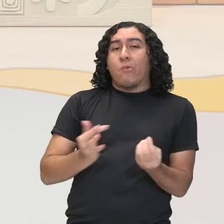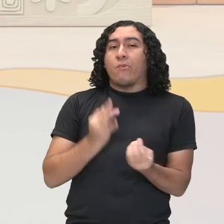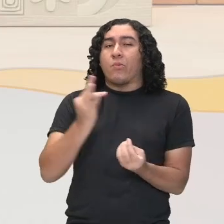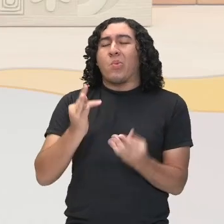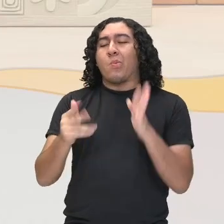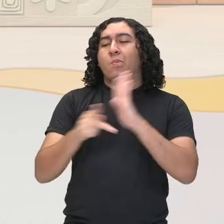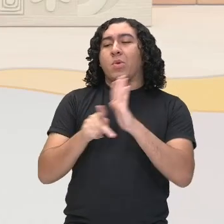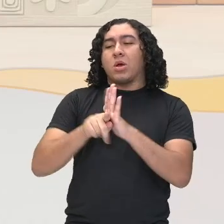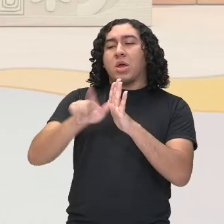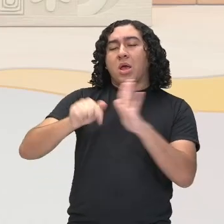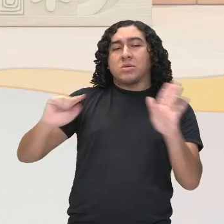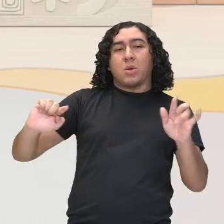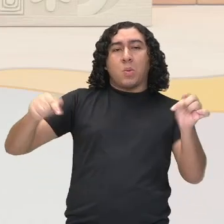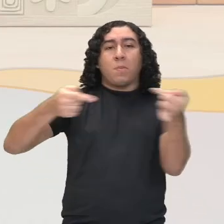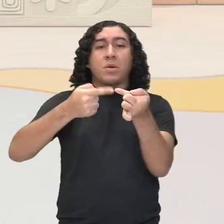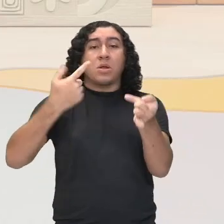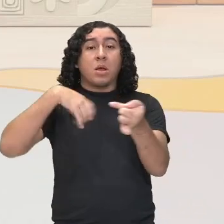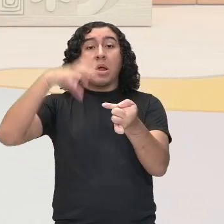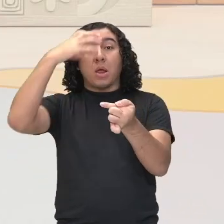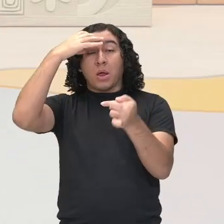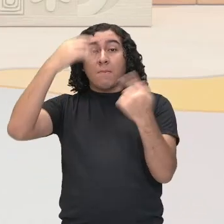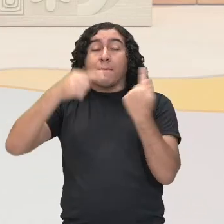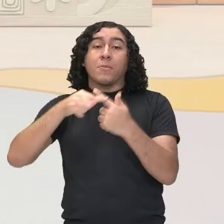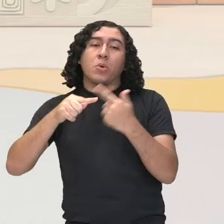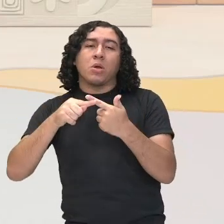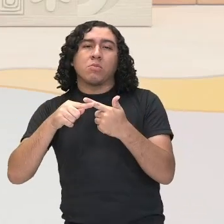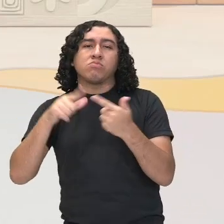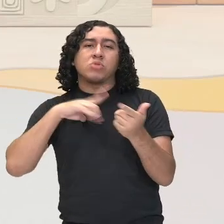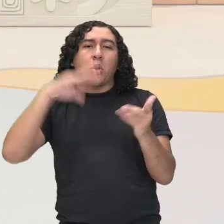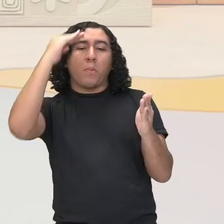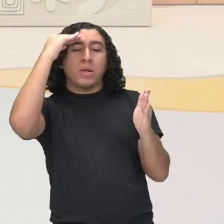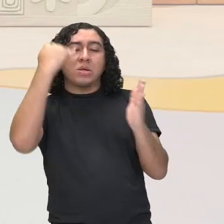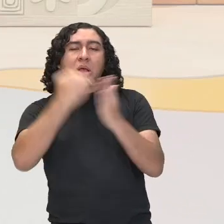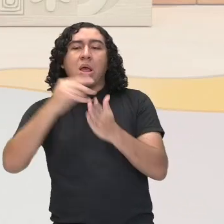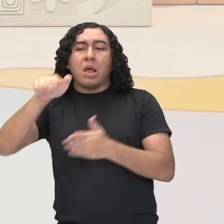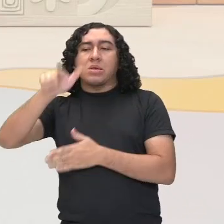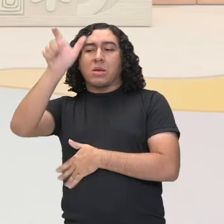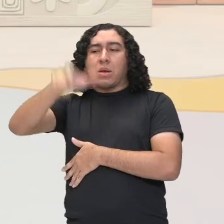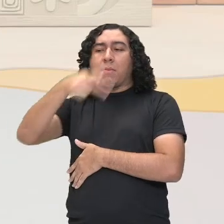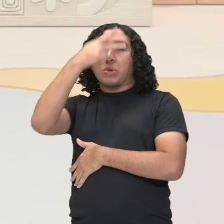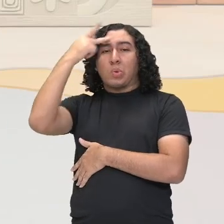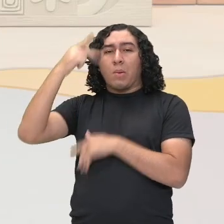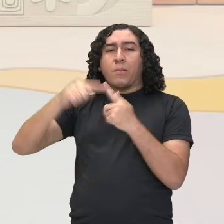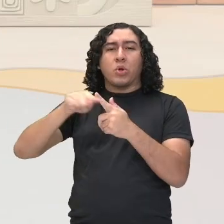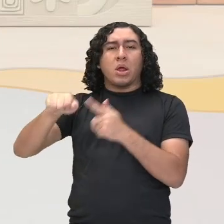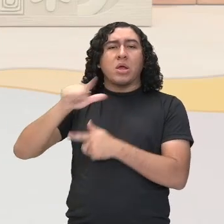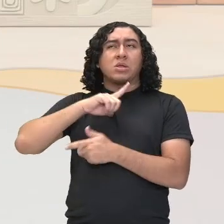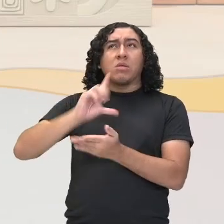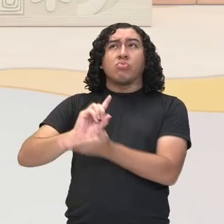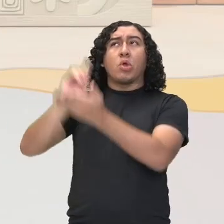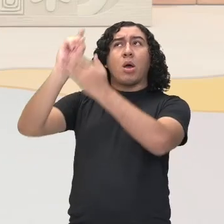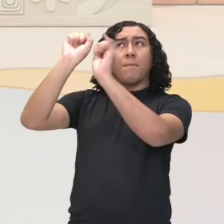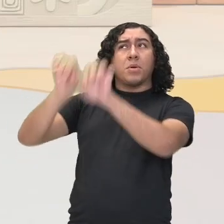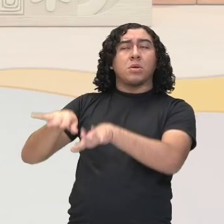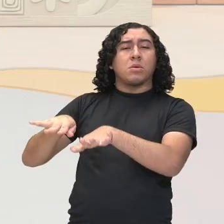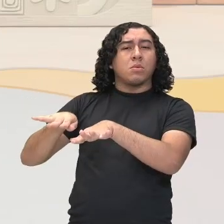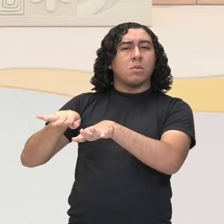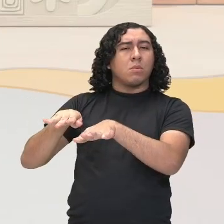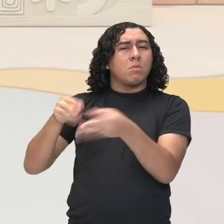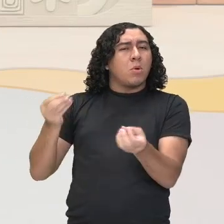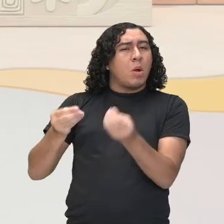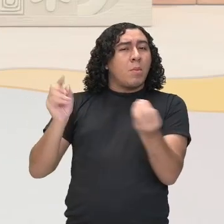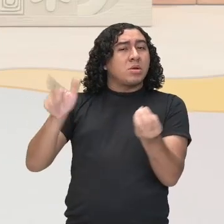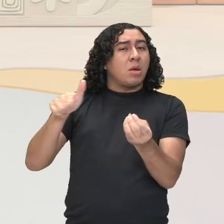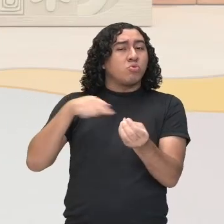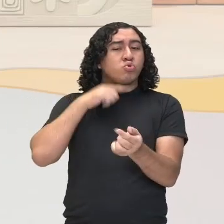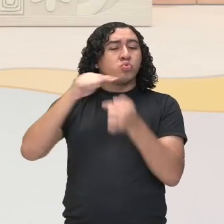essa associação com o rei, por que eu devo obedecer ao rei, por que o rei tem ali o poder divino. Então, para responder